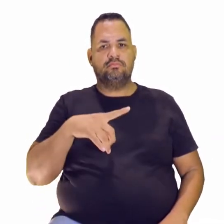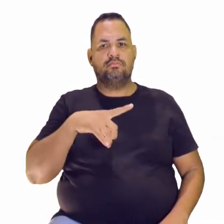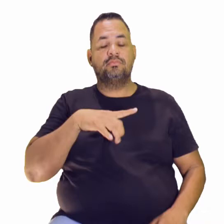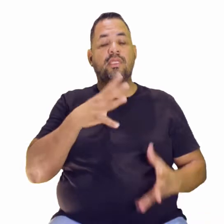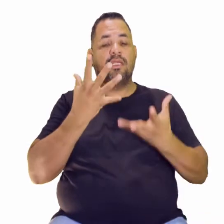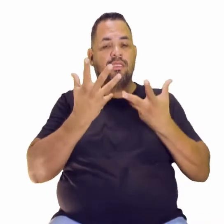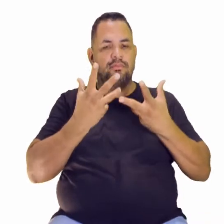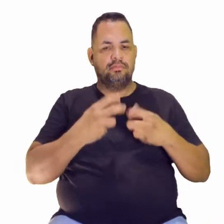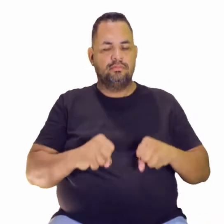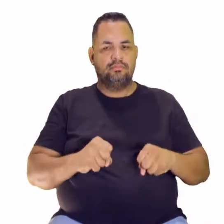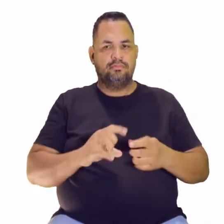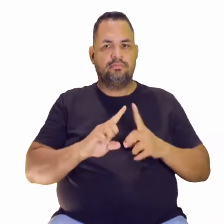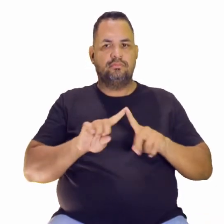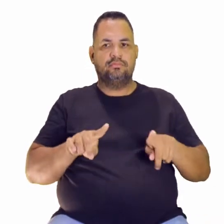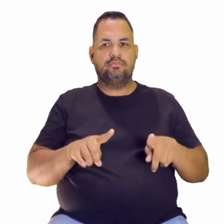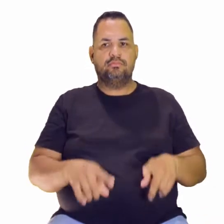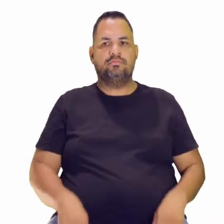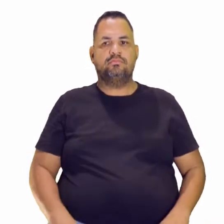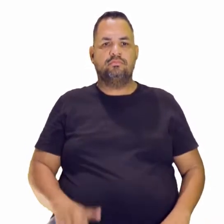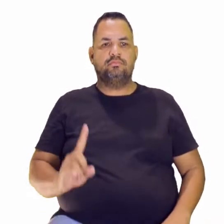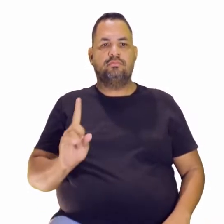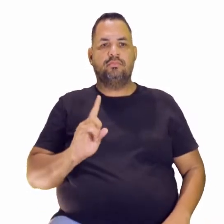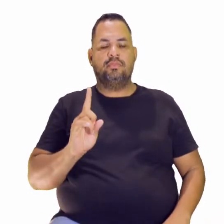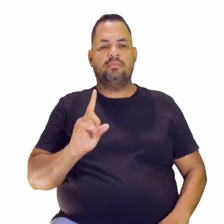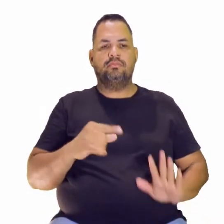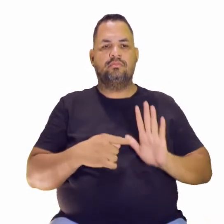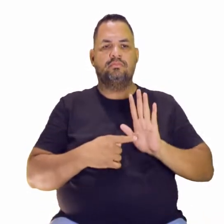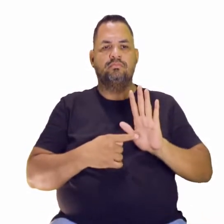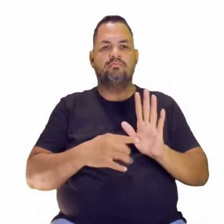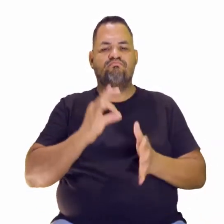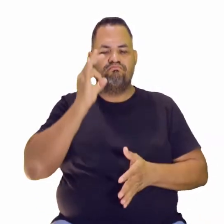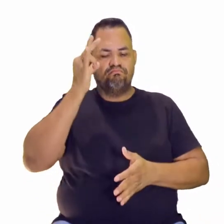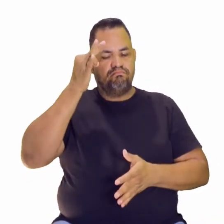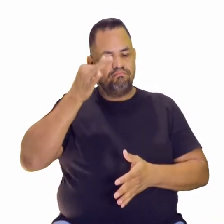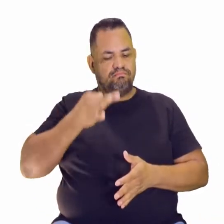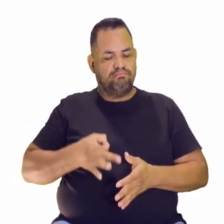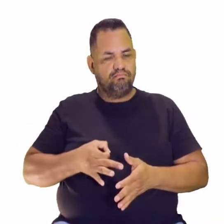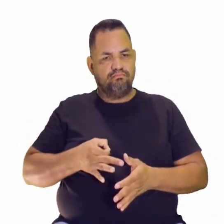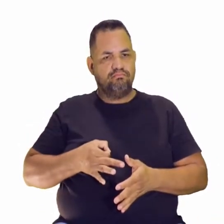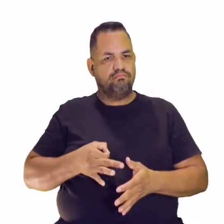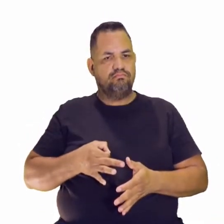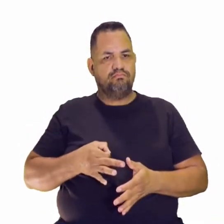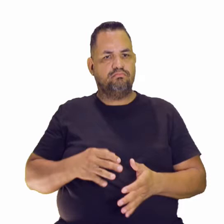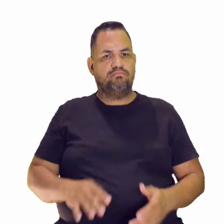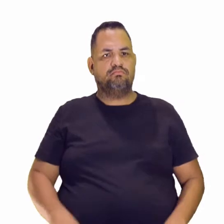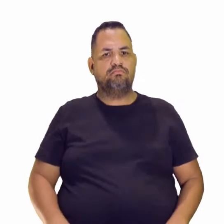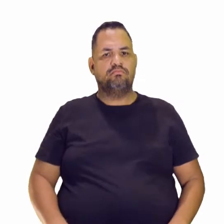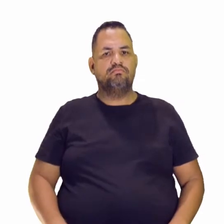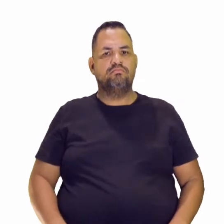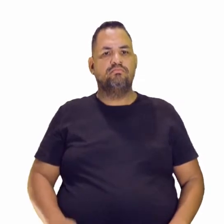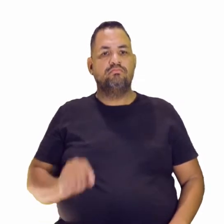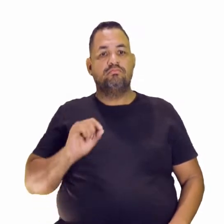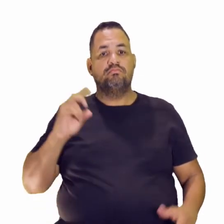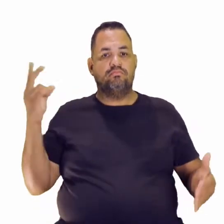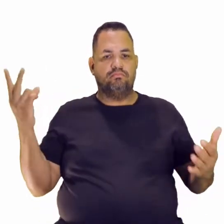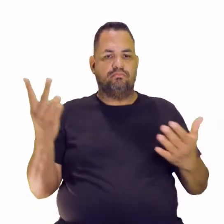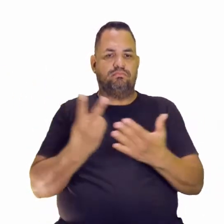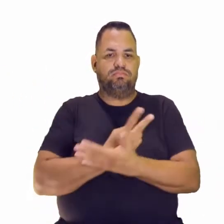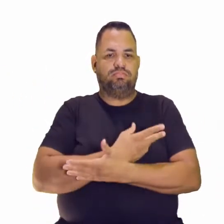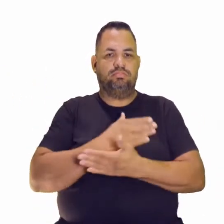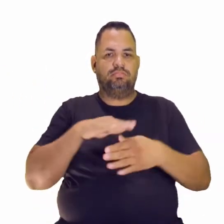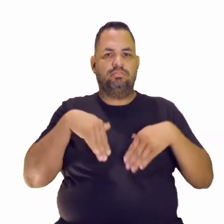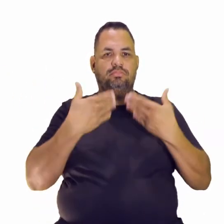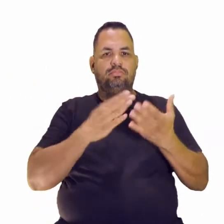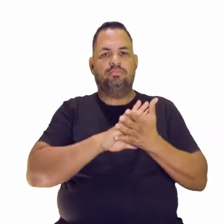credibilidade, mas não relata com exatidão aquilo que